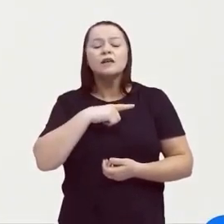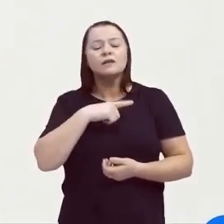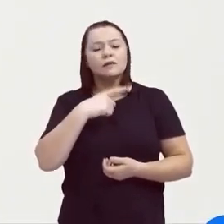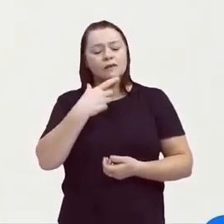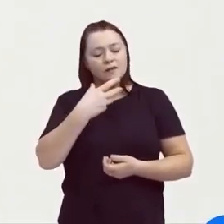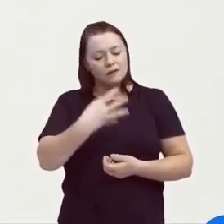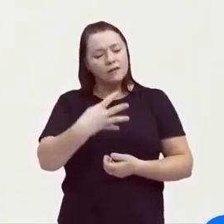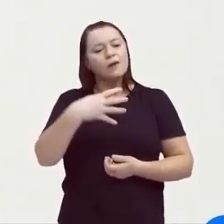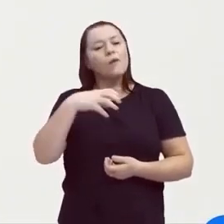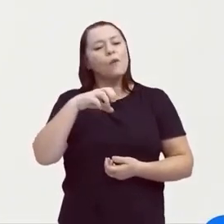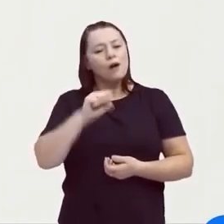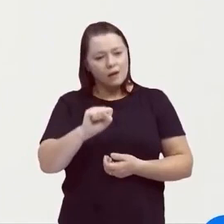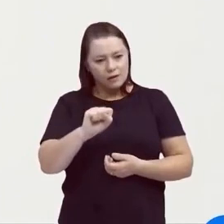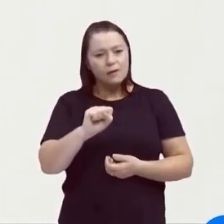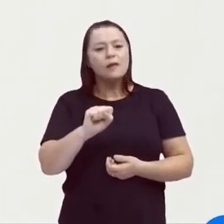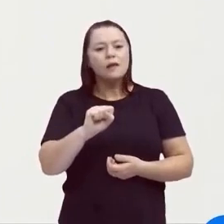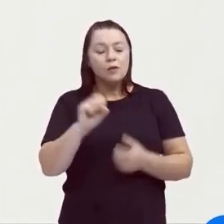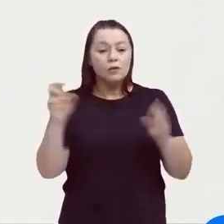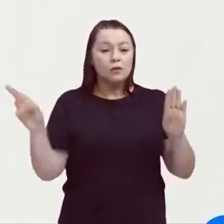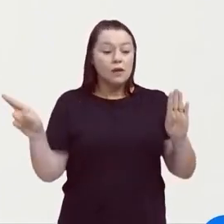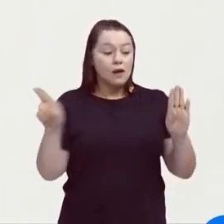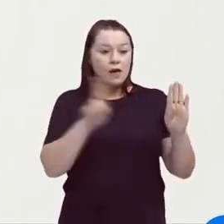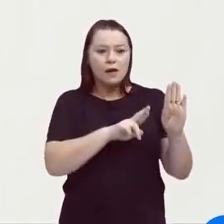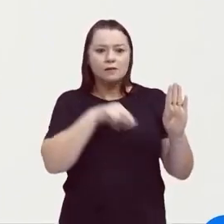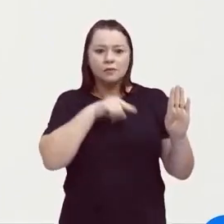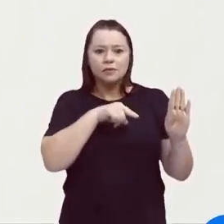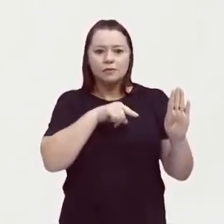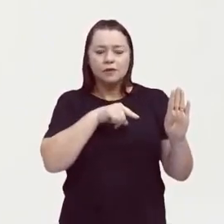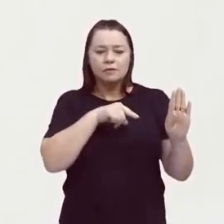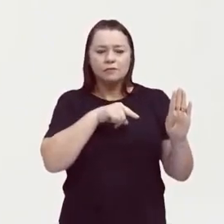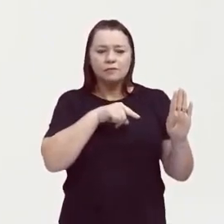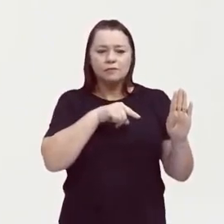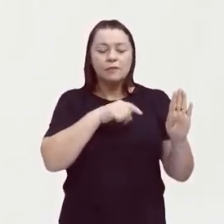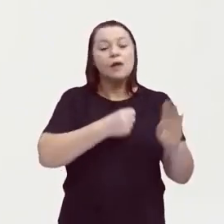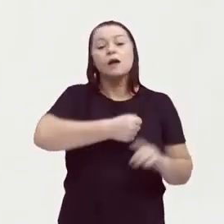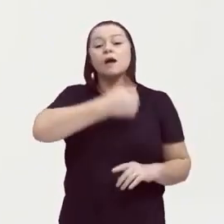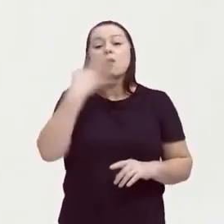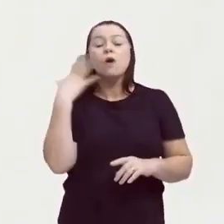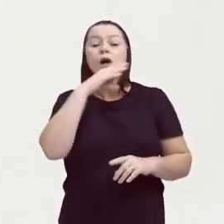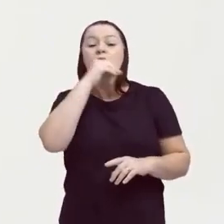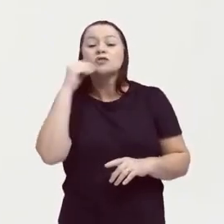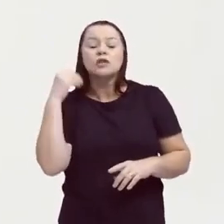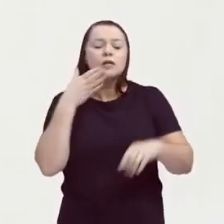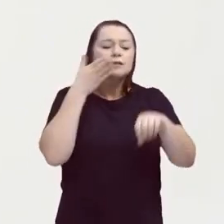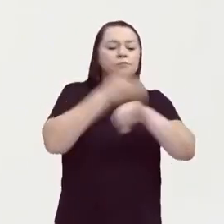Muito bem. Então, qual é o total aí de crianças que participaram da pesquisa?